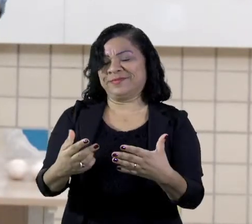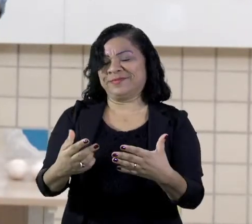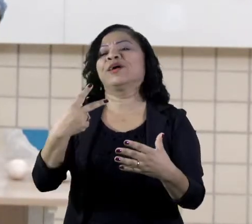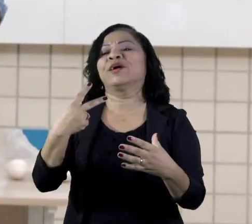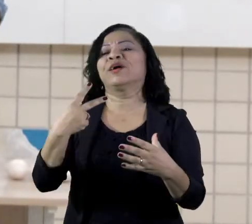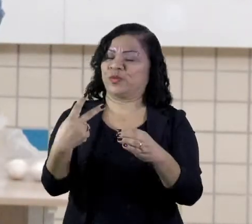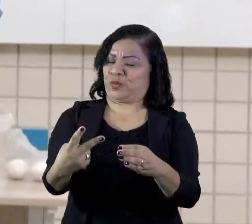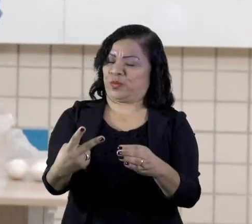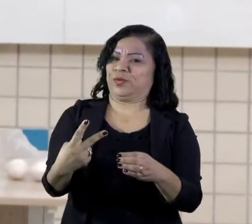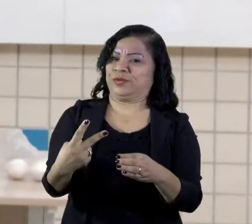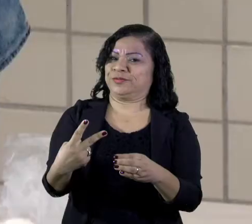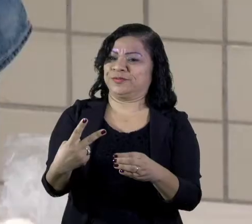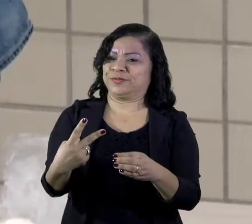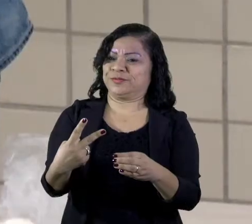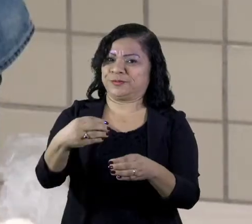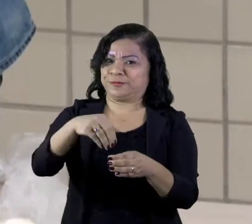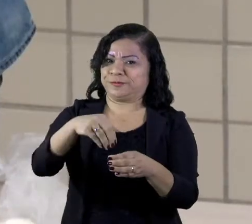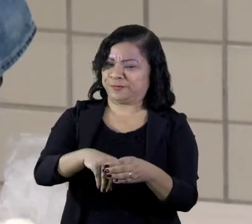2,